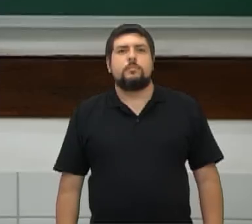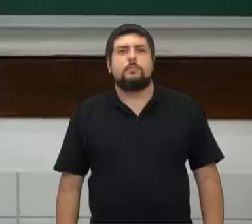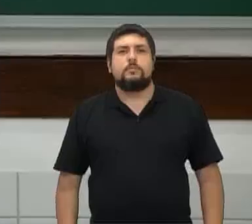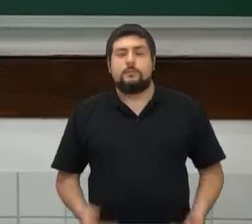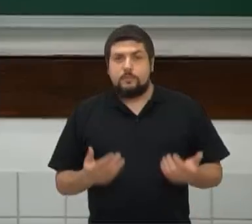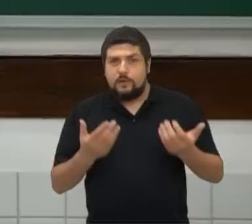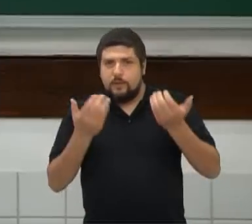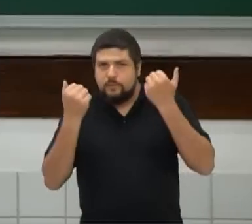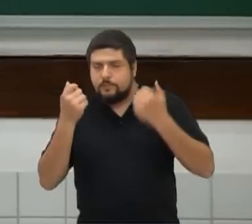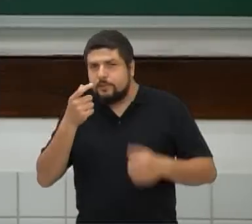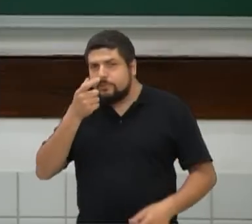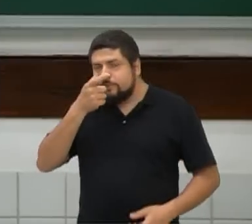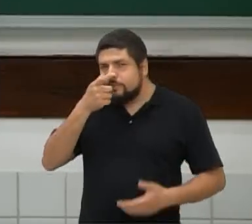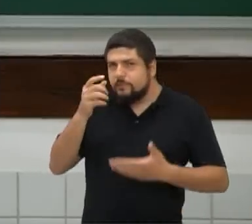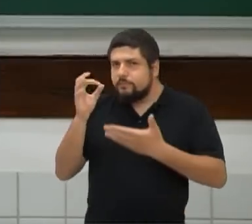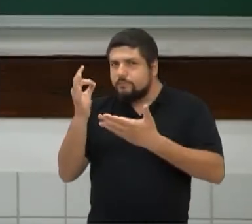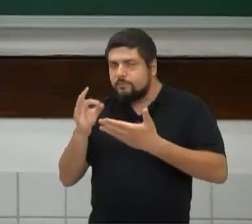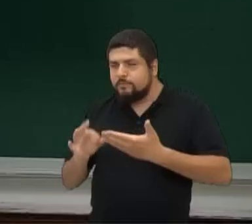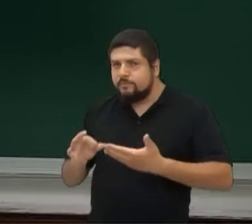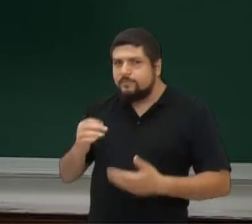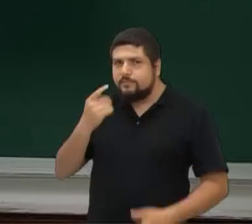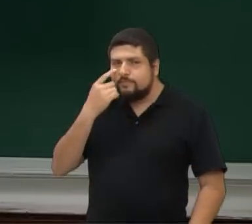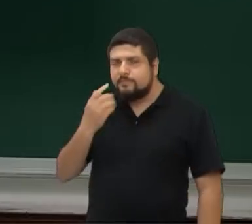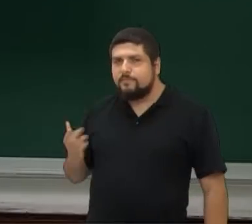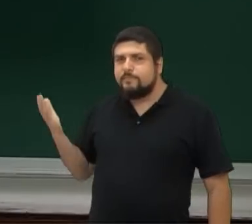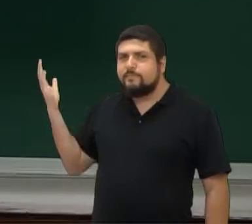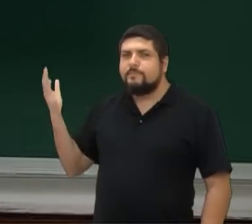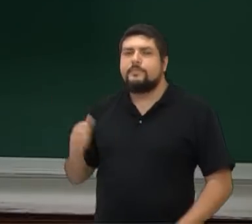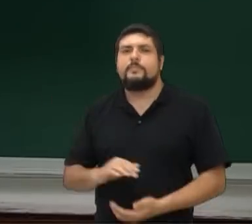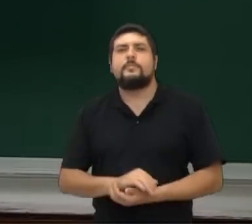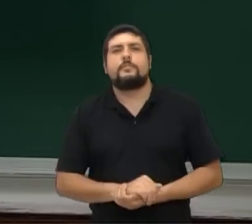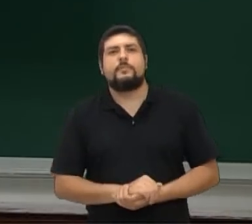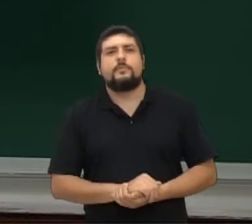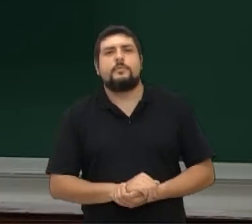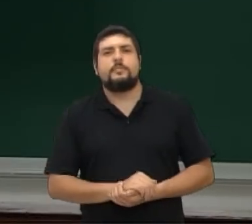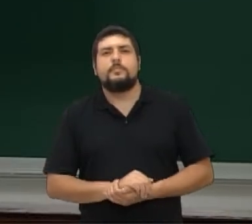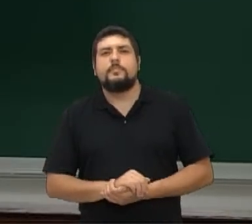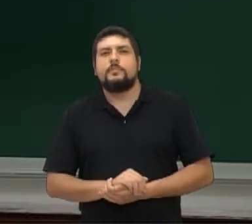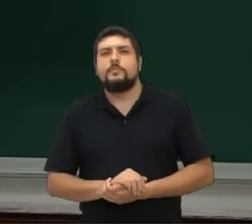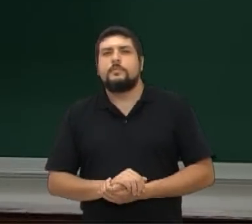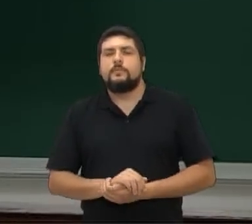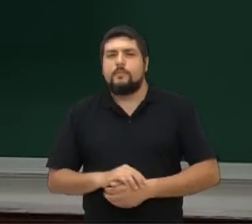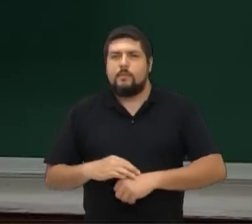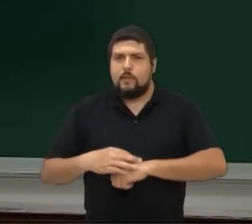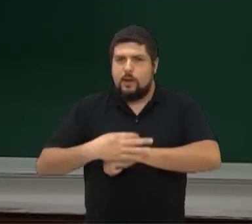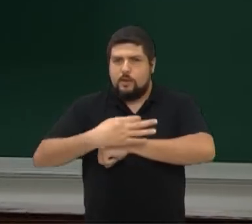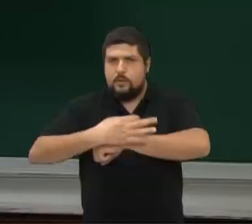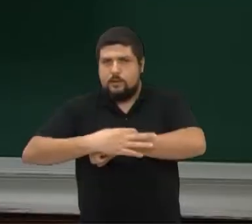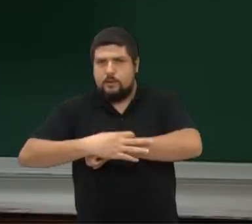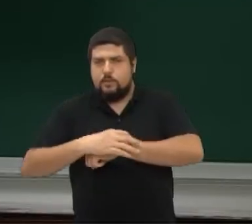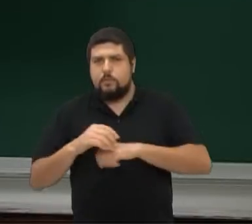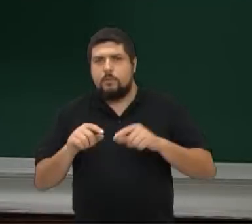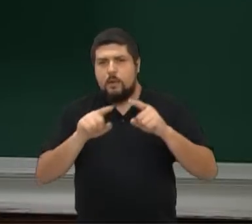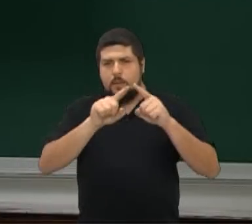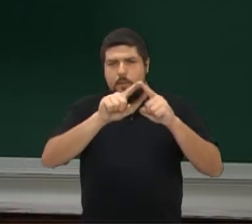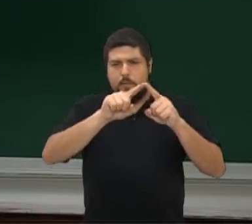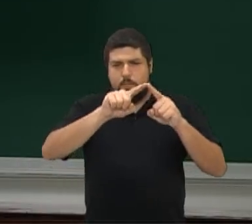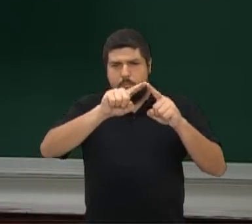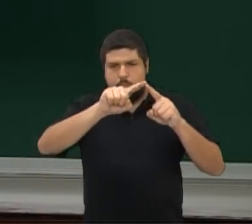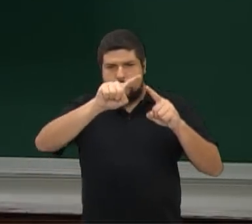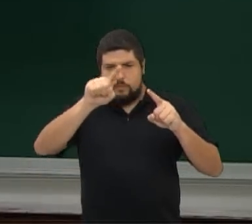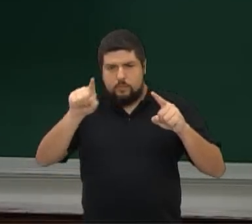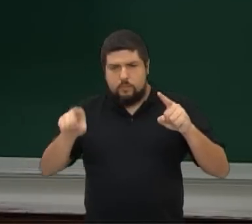Vamos lá então, corrigindo o nosso exercício. Veja, esse relógio ele é uma circunferência e a